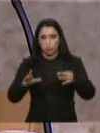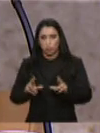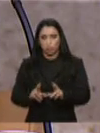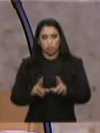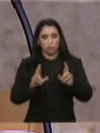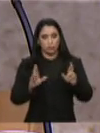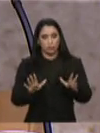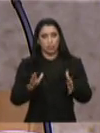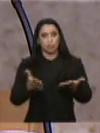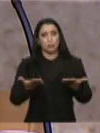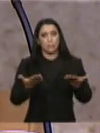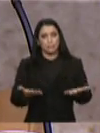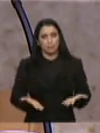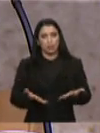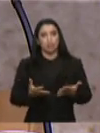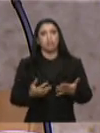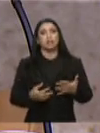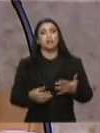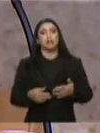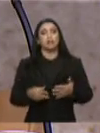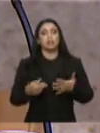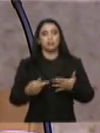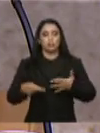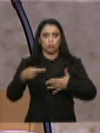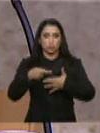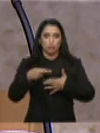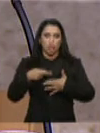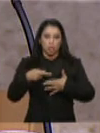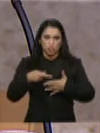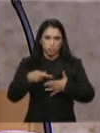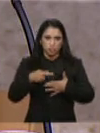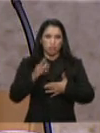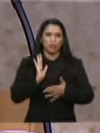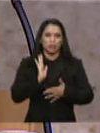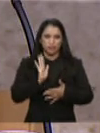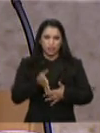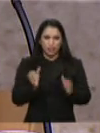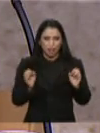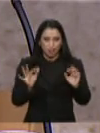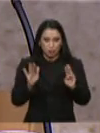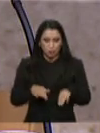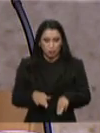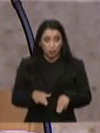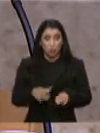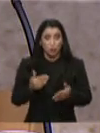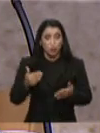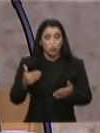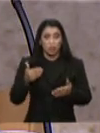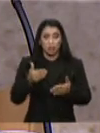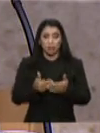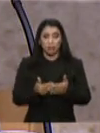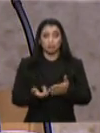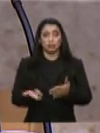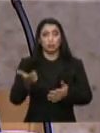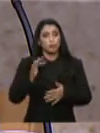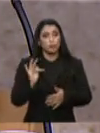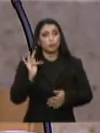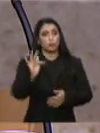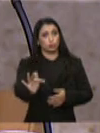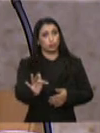contrárias, sobre a coisa julgada anterior em sentido diverso no tocante às reiterações